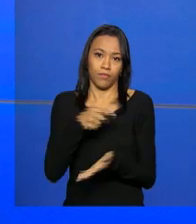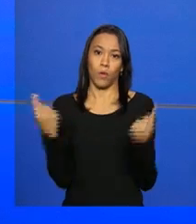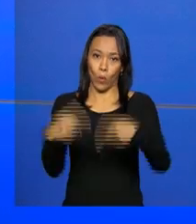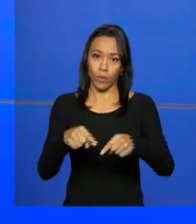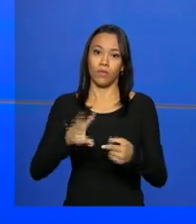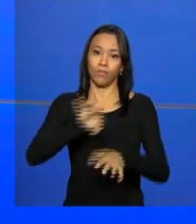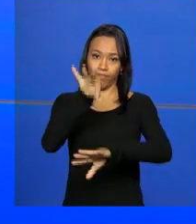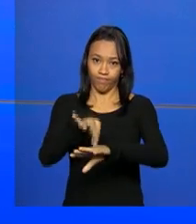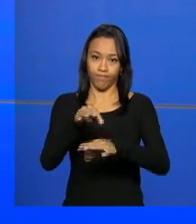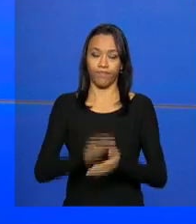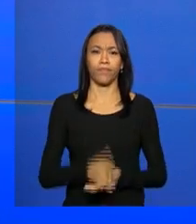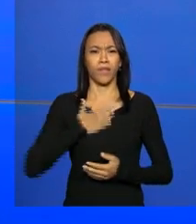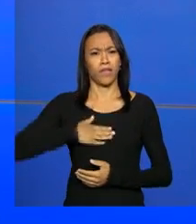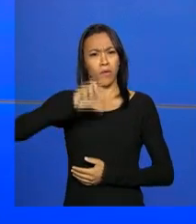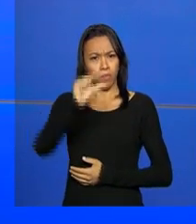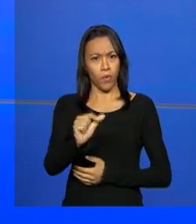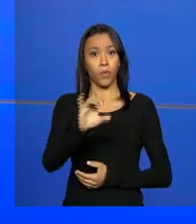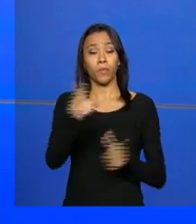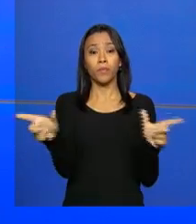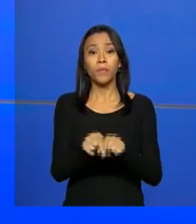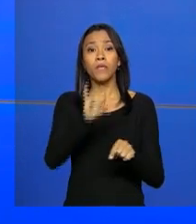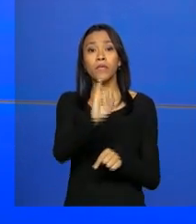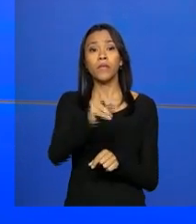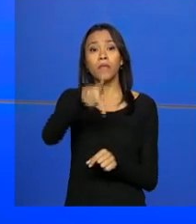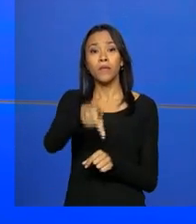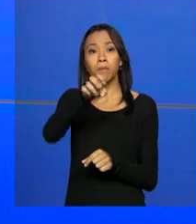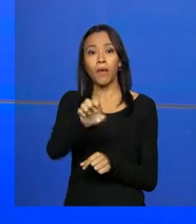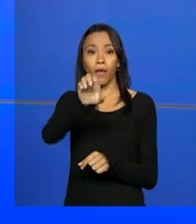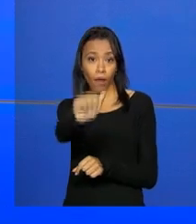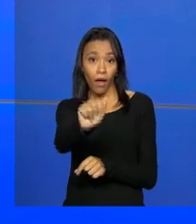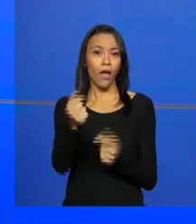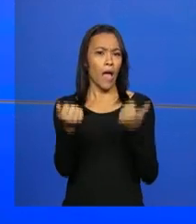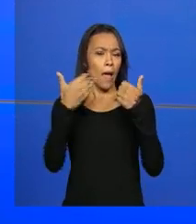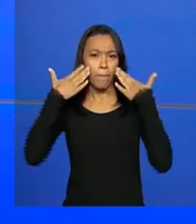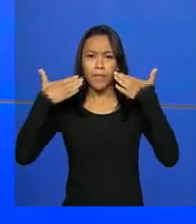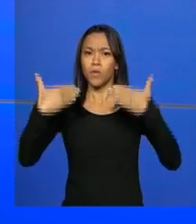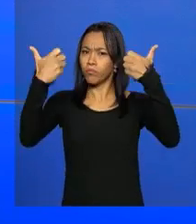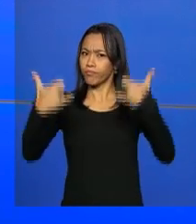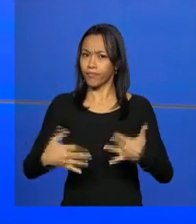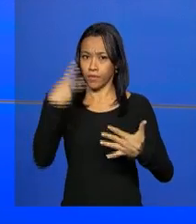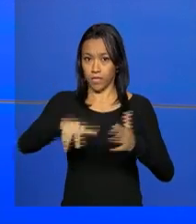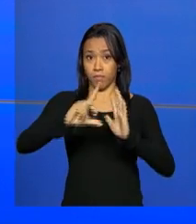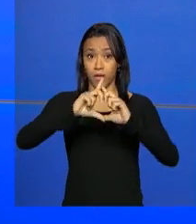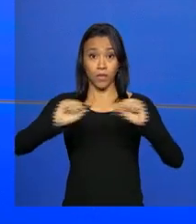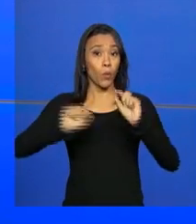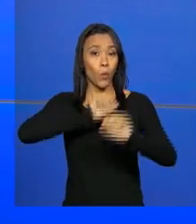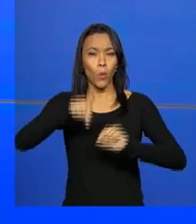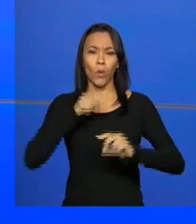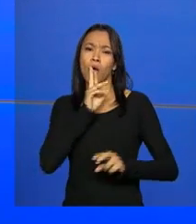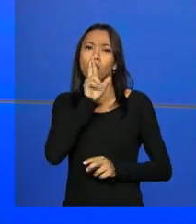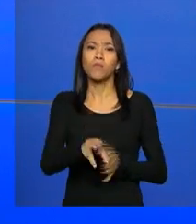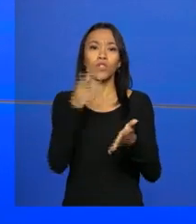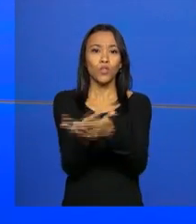Zica e agora a pouco ipia Instituto de Pesquisa Econômica aplicada apresentou em Brasília o resultado de um estudo sobre a